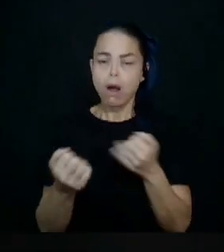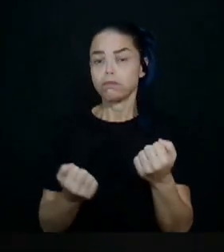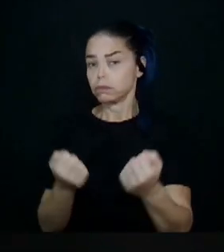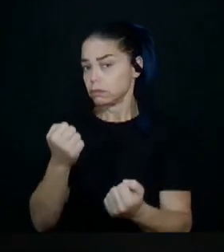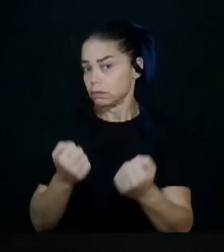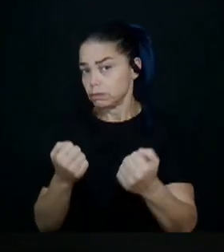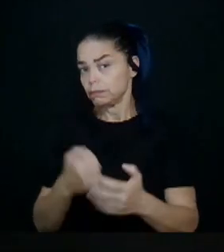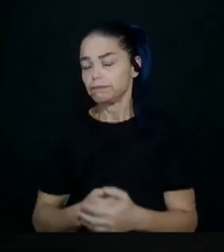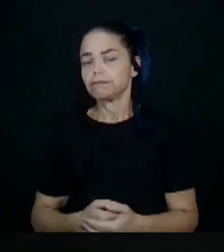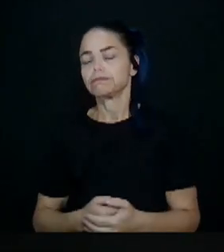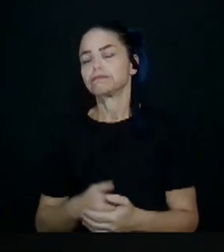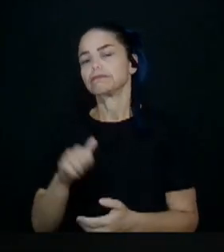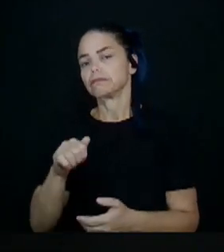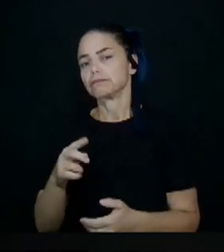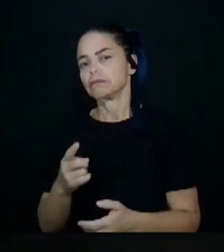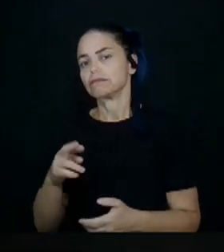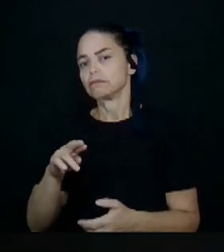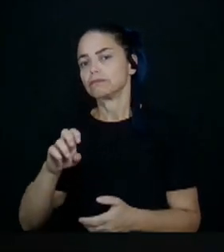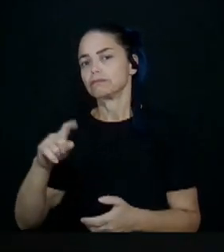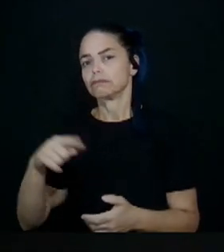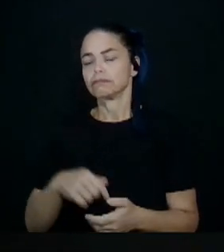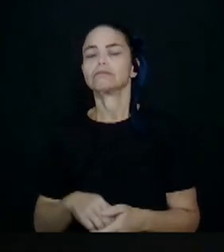André, a avaliação sobre